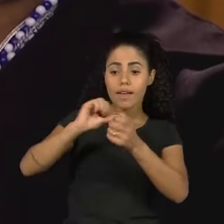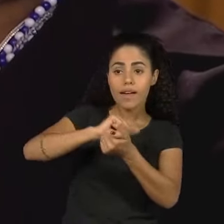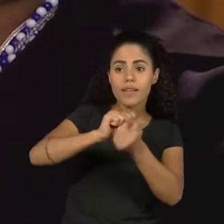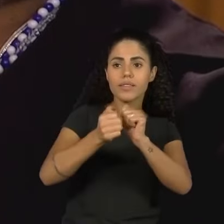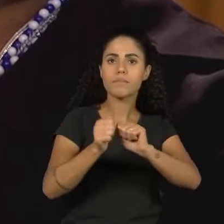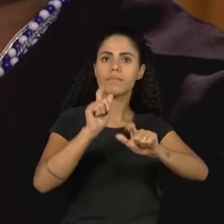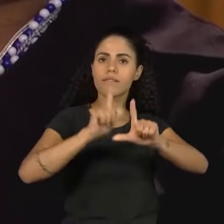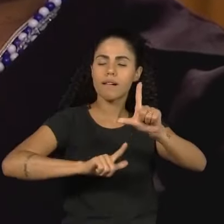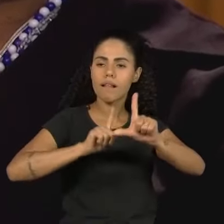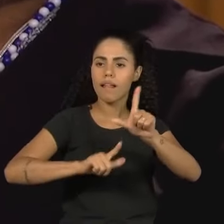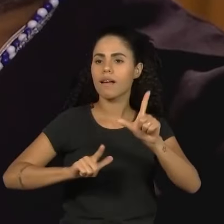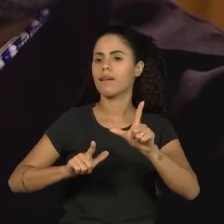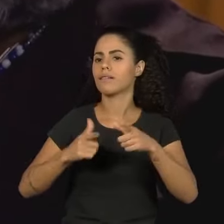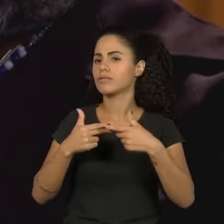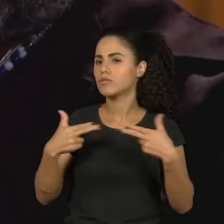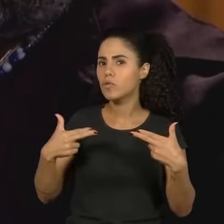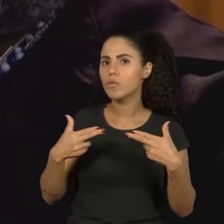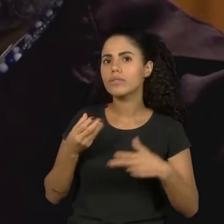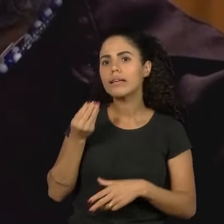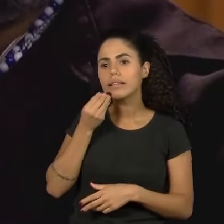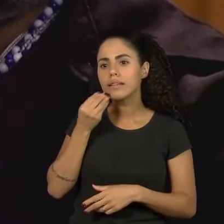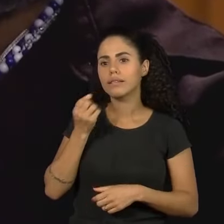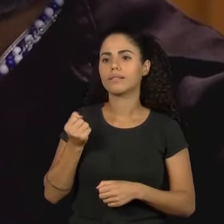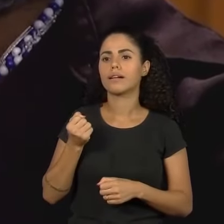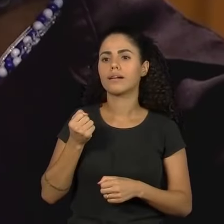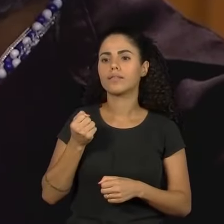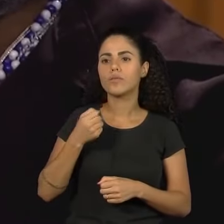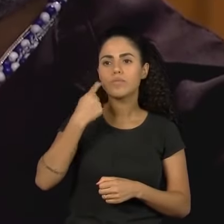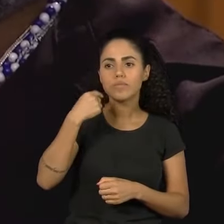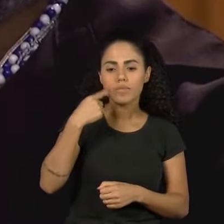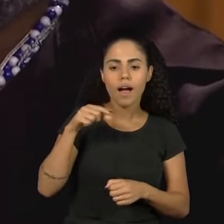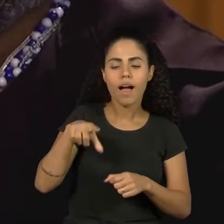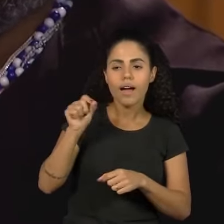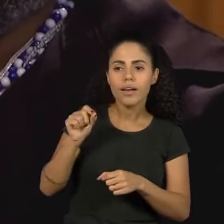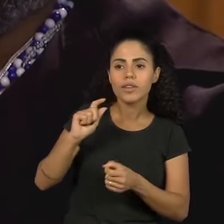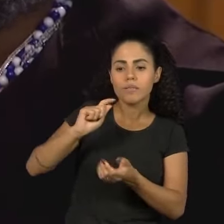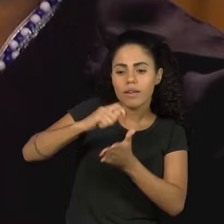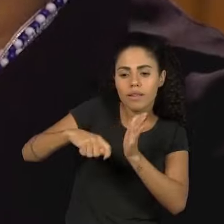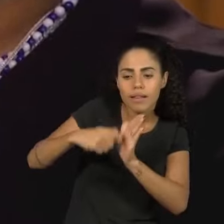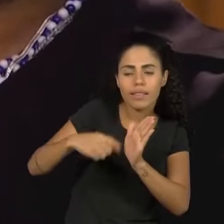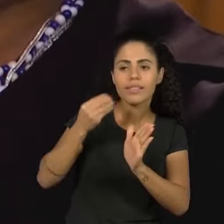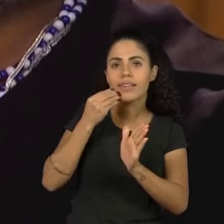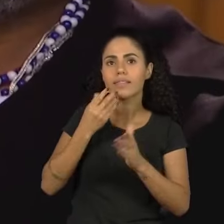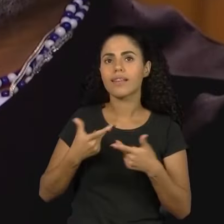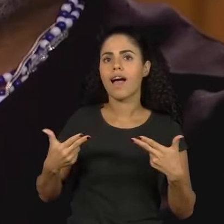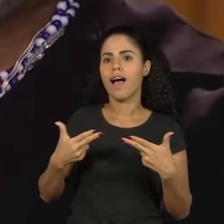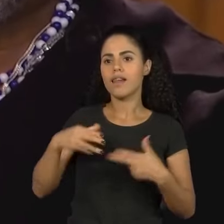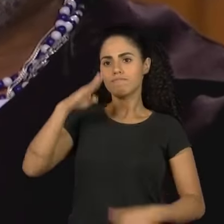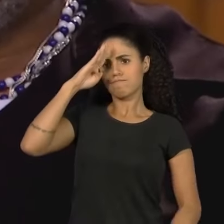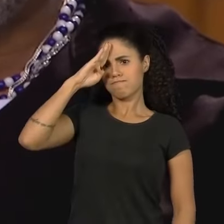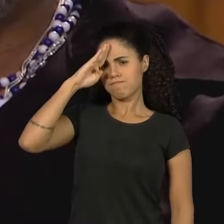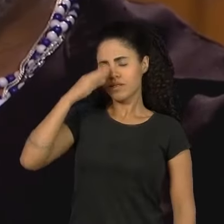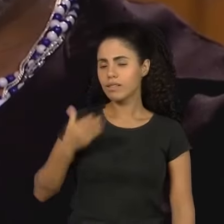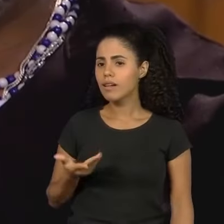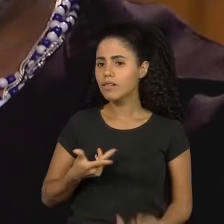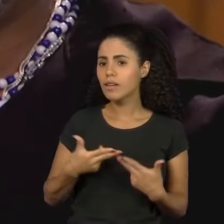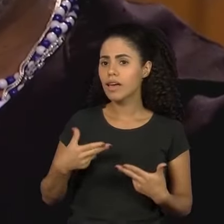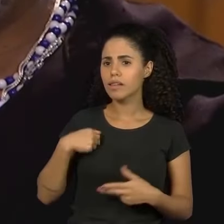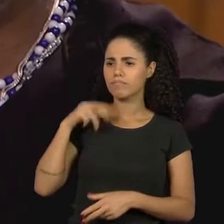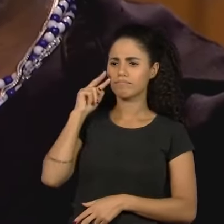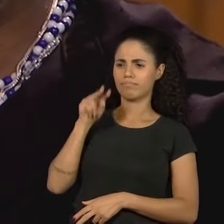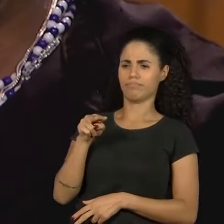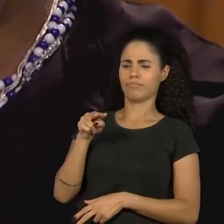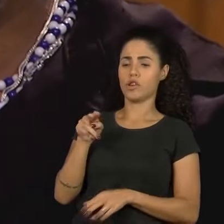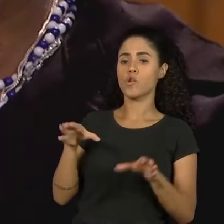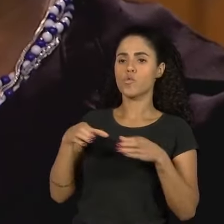você acredita sei lá falando da P cena militar nacionalista hum tipo assim porque eu vejo essa coisa dos